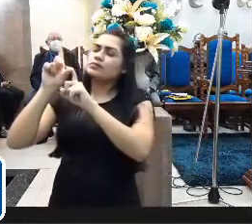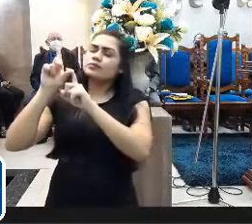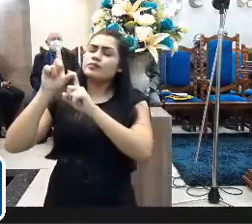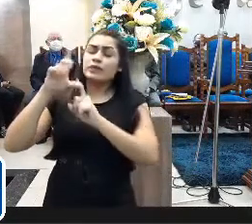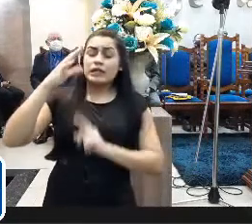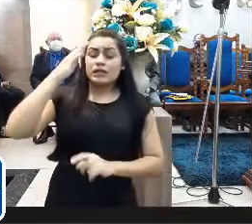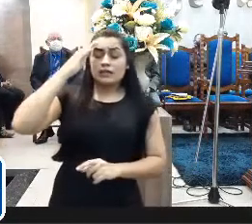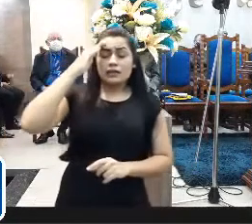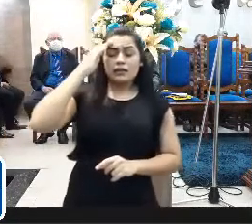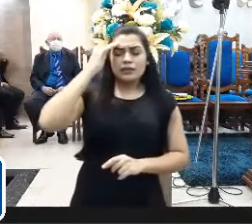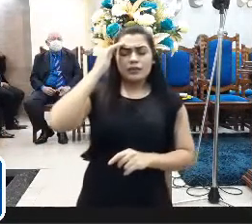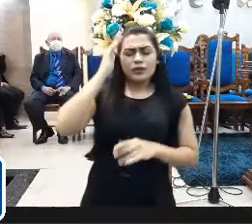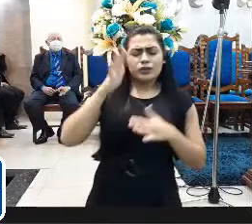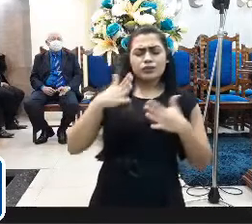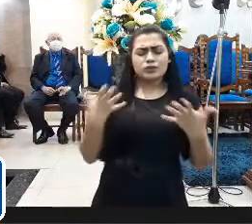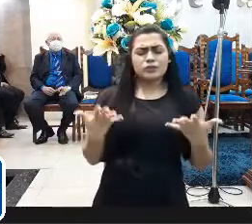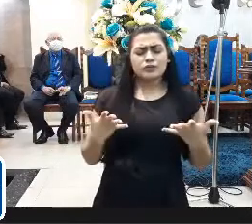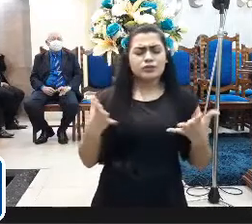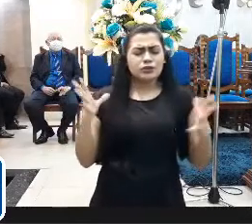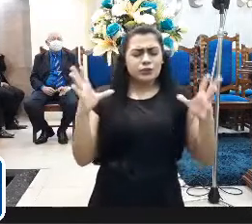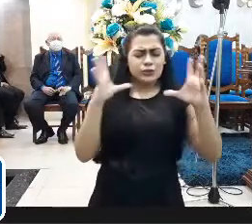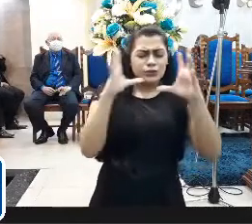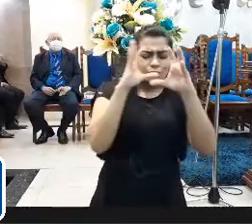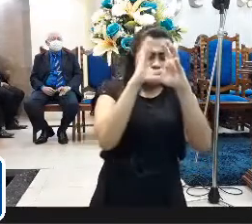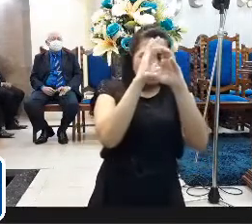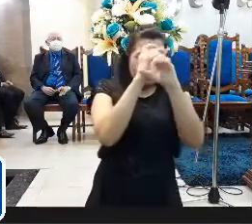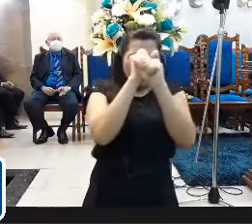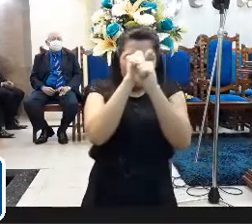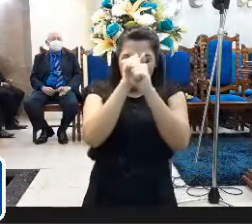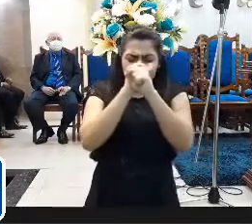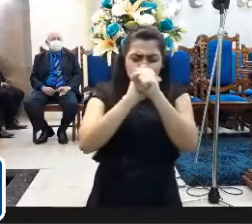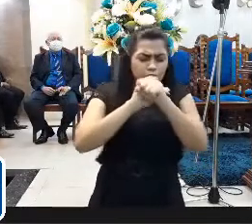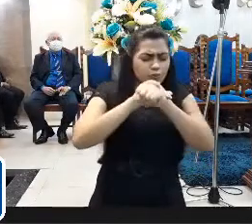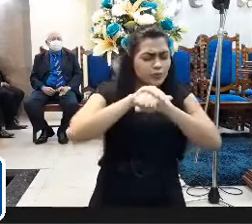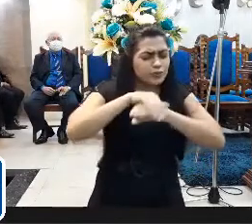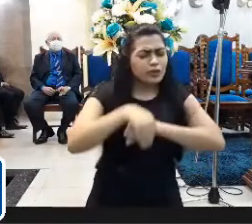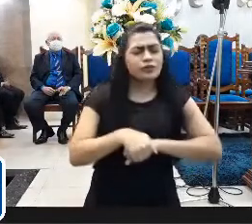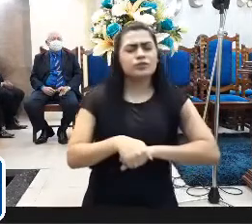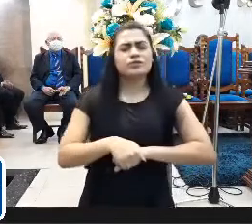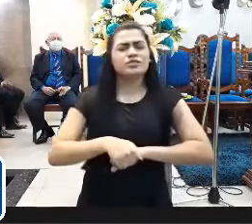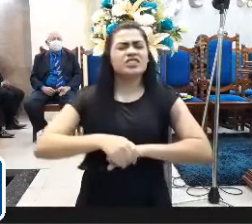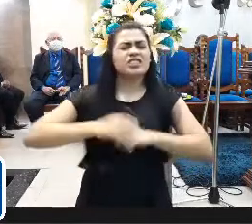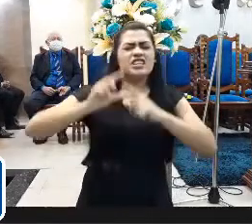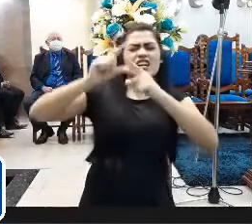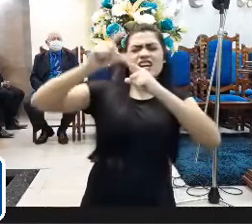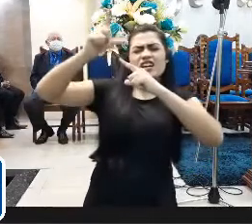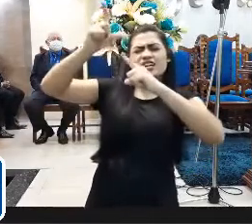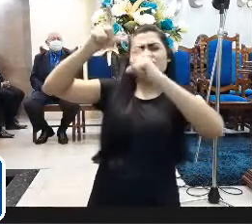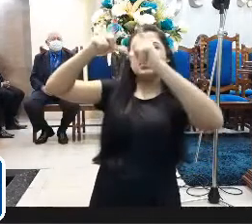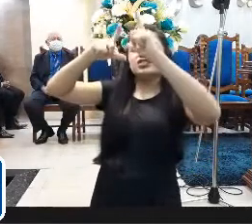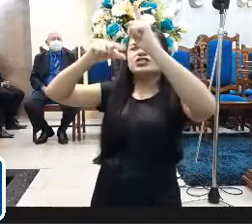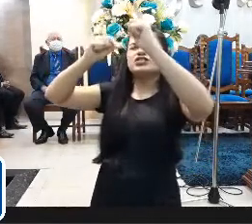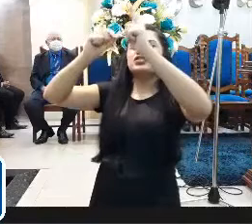Saiba que na noite mais escura, a estrela da manhã brilhará.